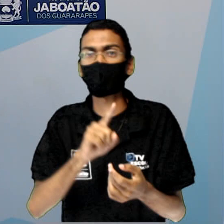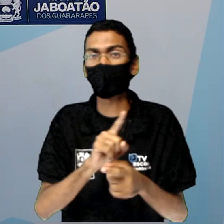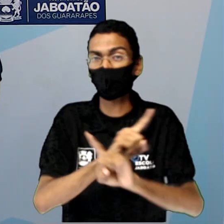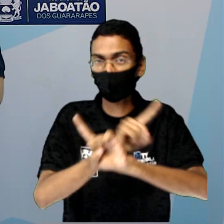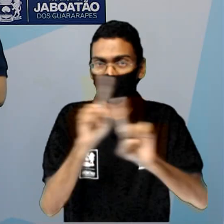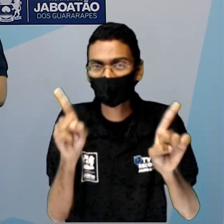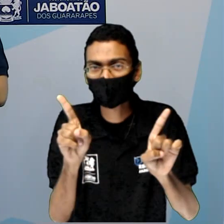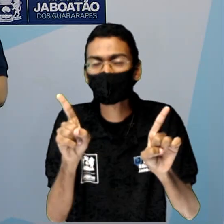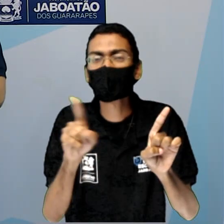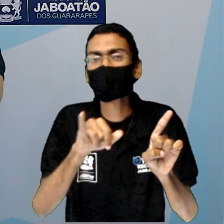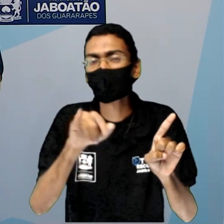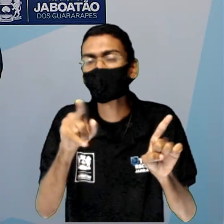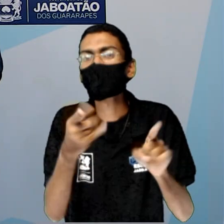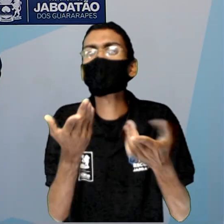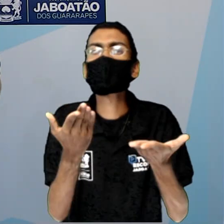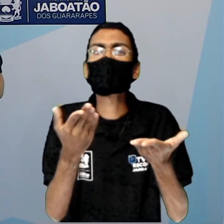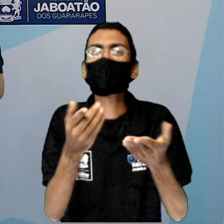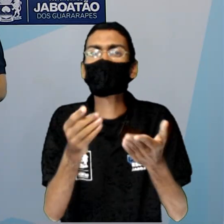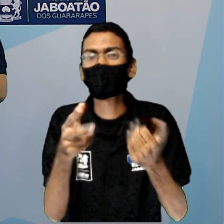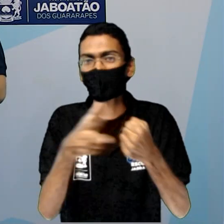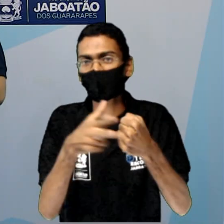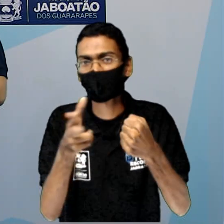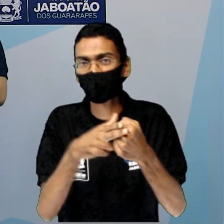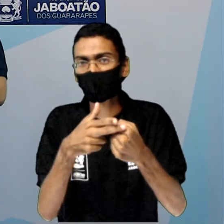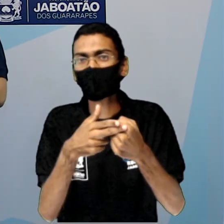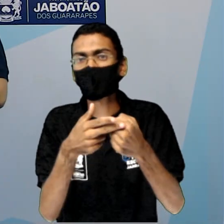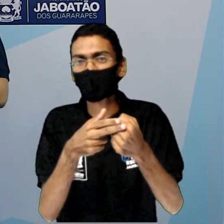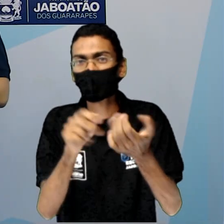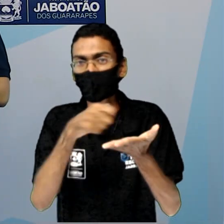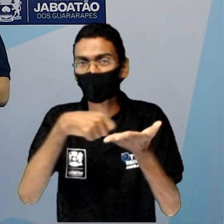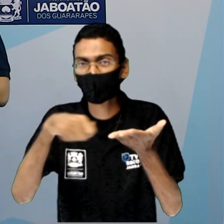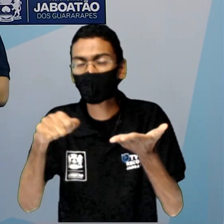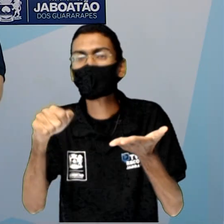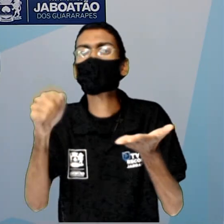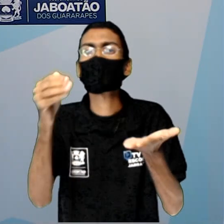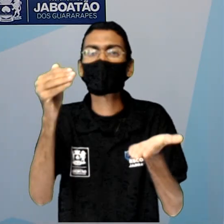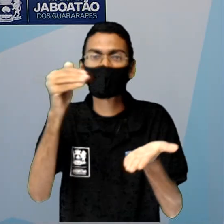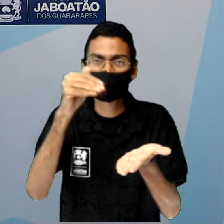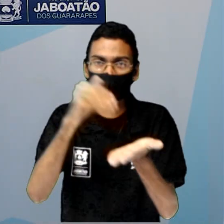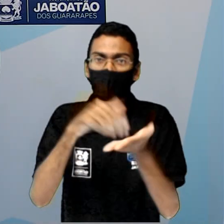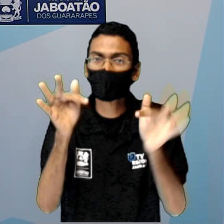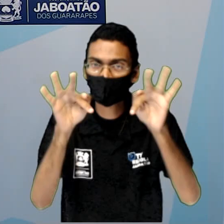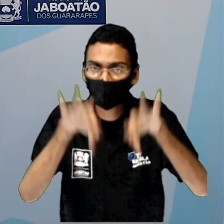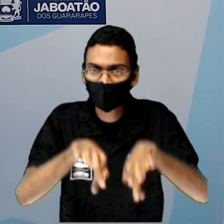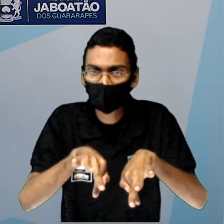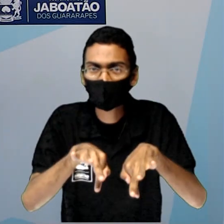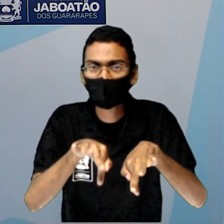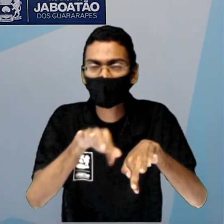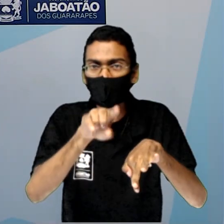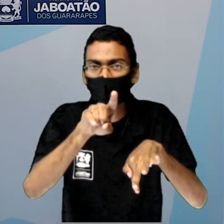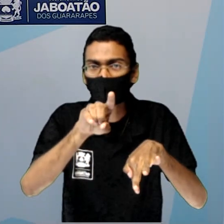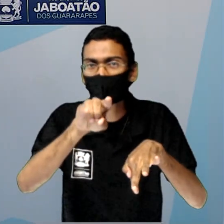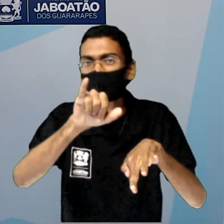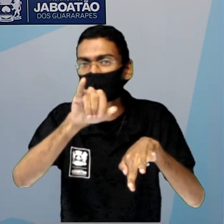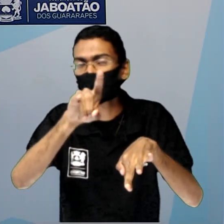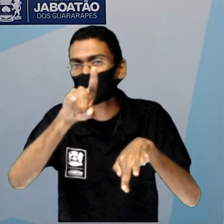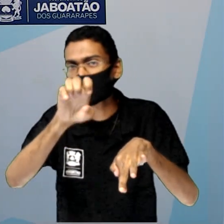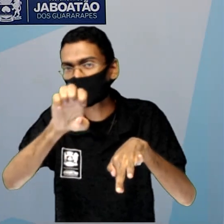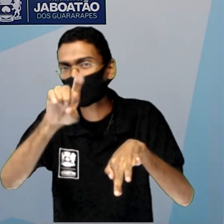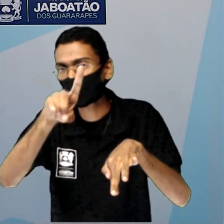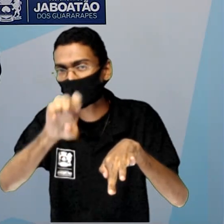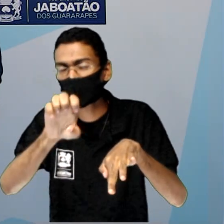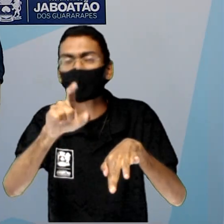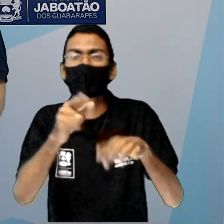para a forma do infinitivo. A gente vai tirar o ED, que no caso aqui é IED, porque na forma do